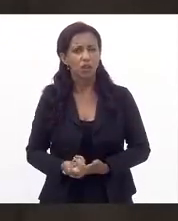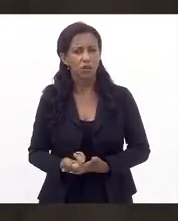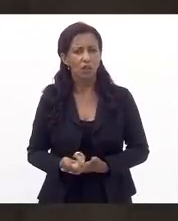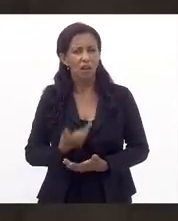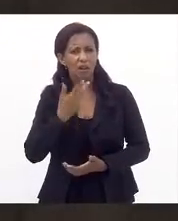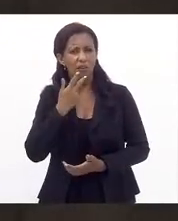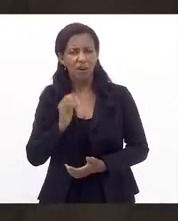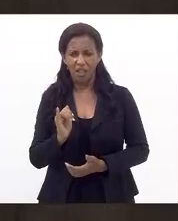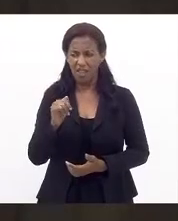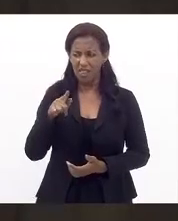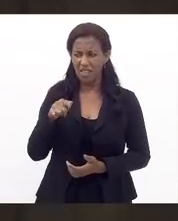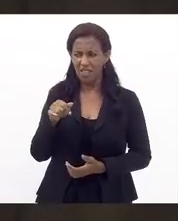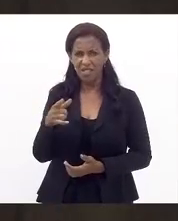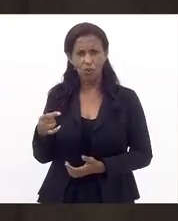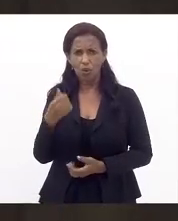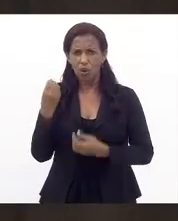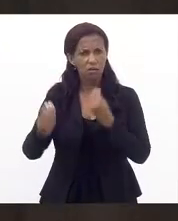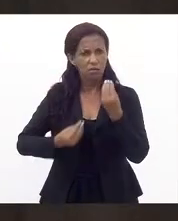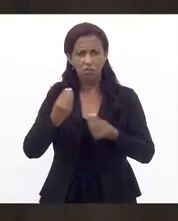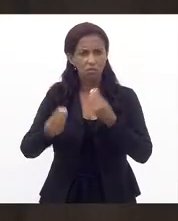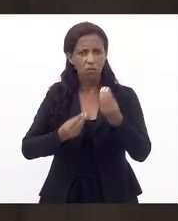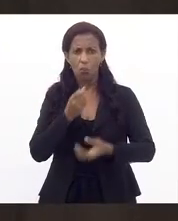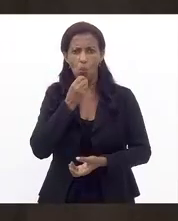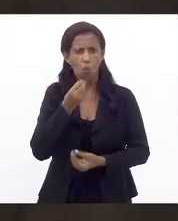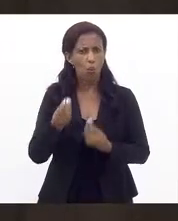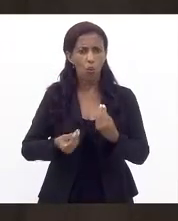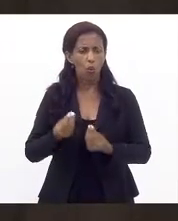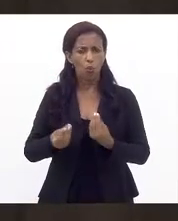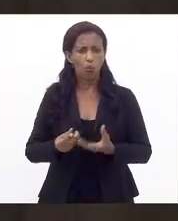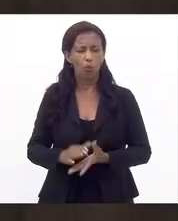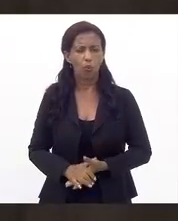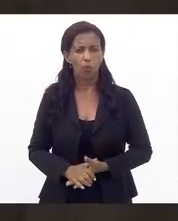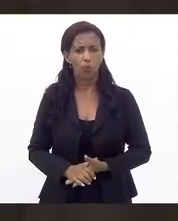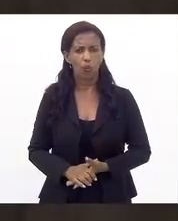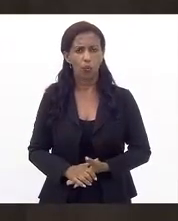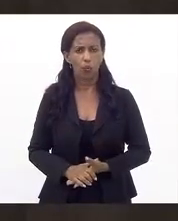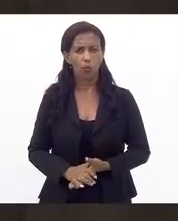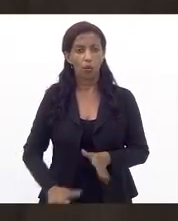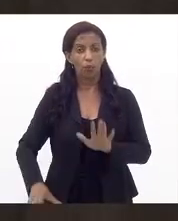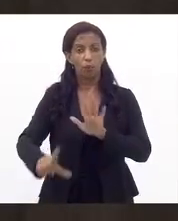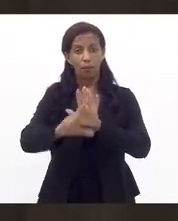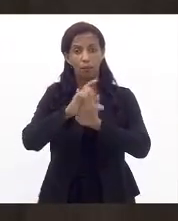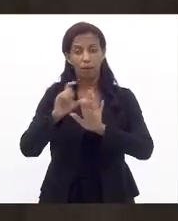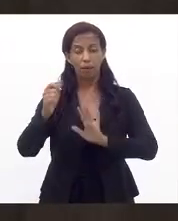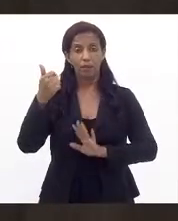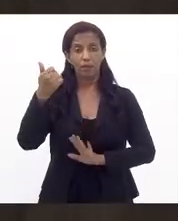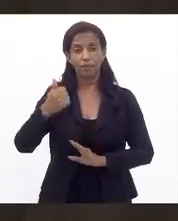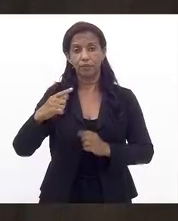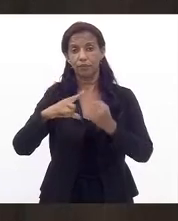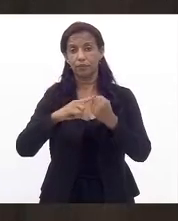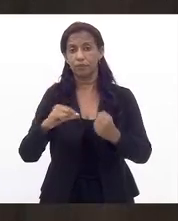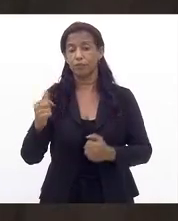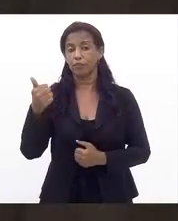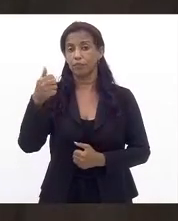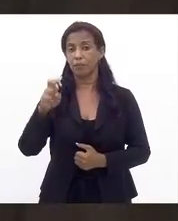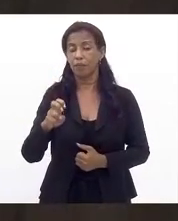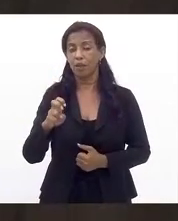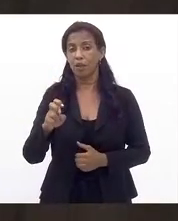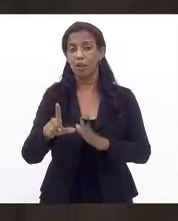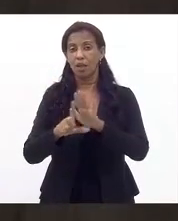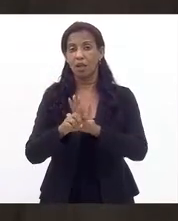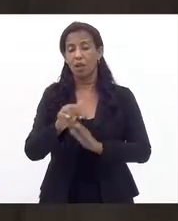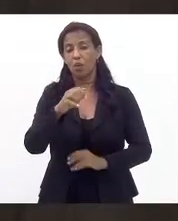dizer que é ver a menina Isadora não tem como Oi e aí outro tanto a questão parágrafo primeiro do artigo 15 da